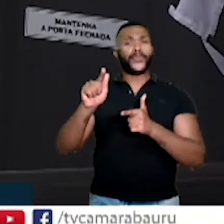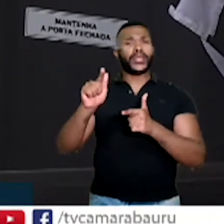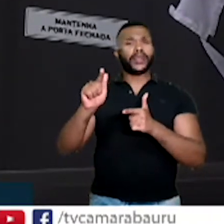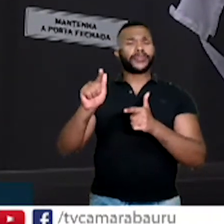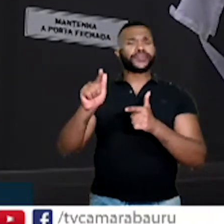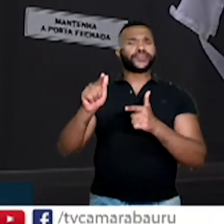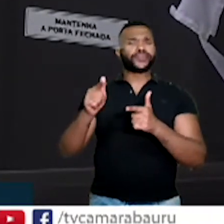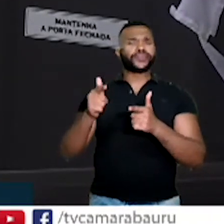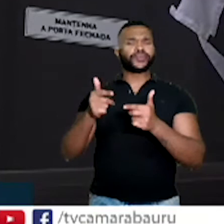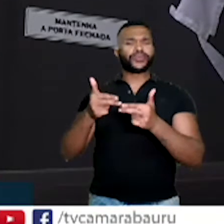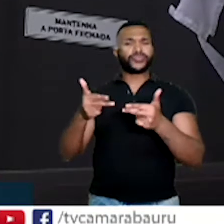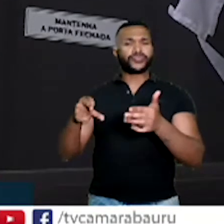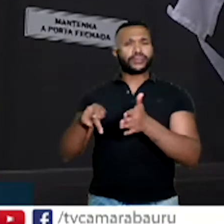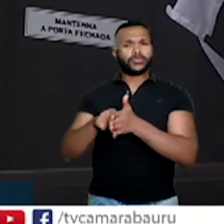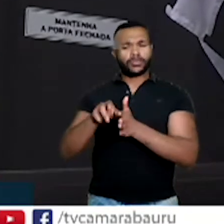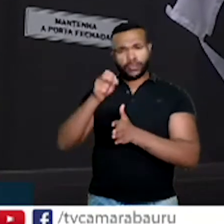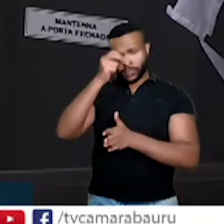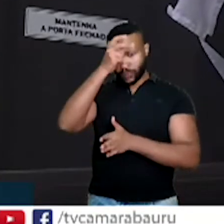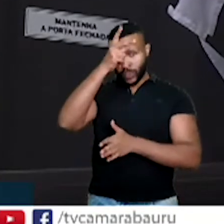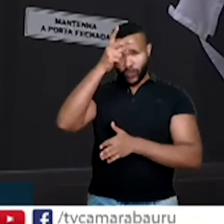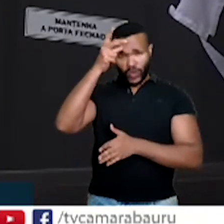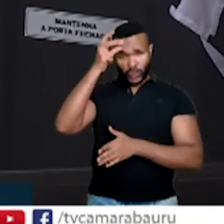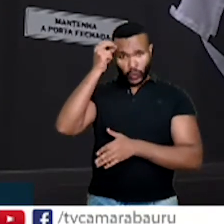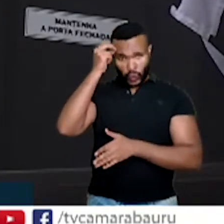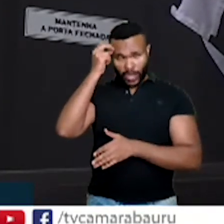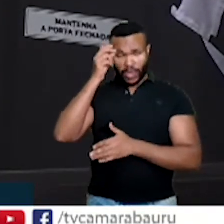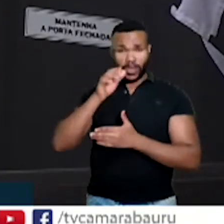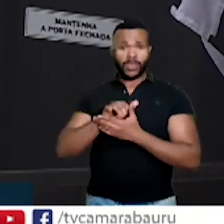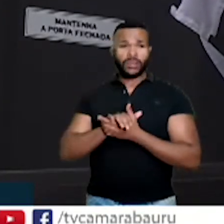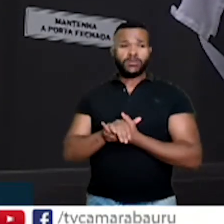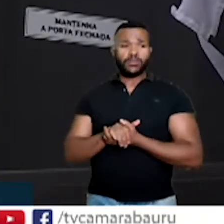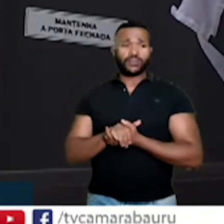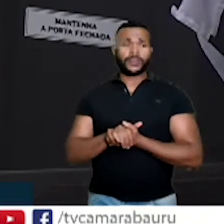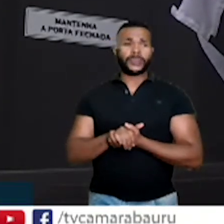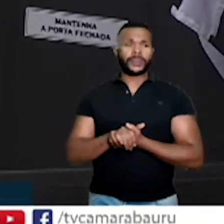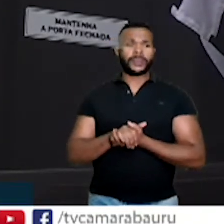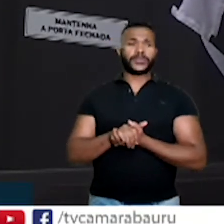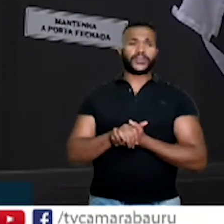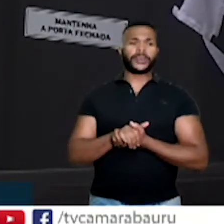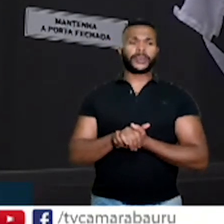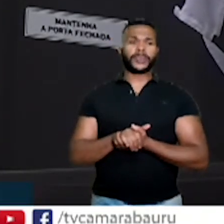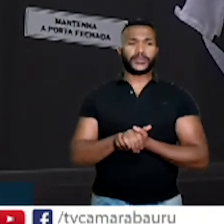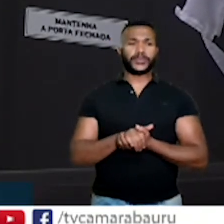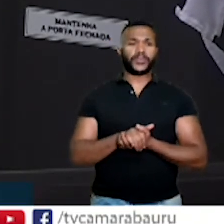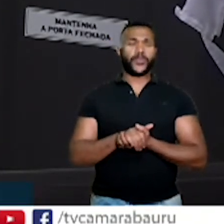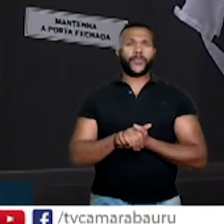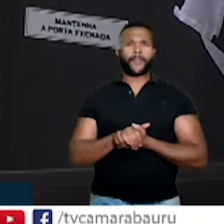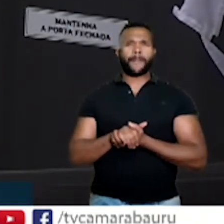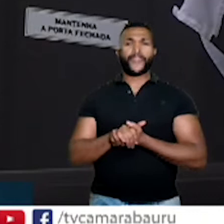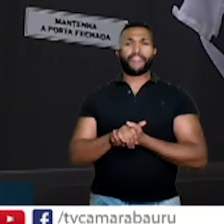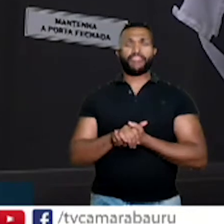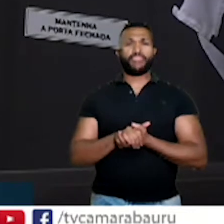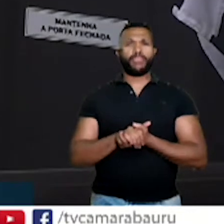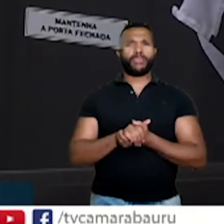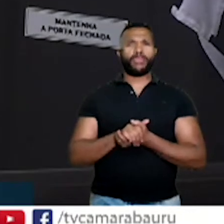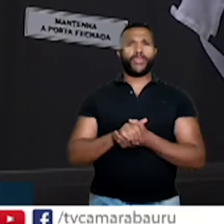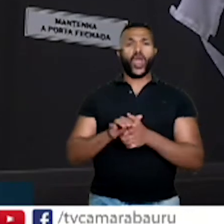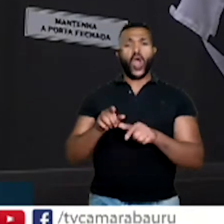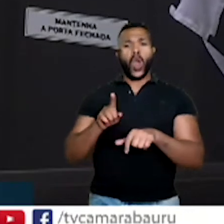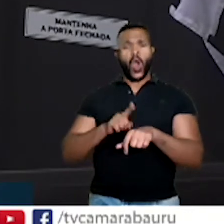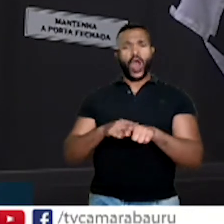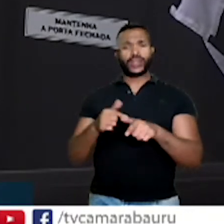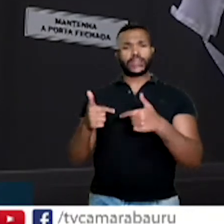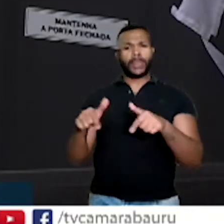que passam não só horas de uma jornada de trabalho,